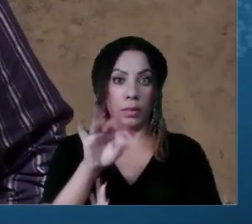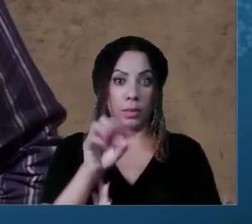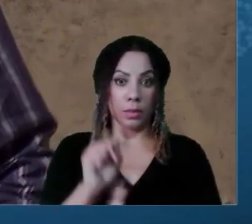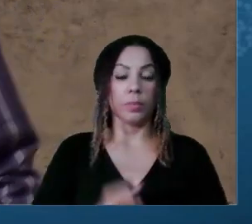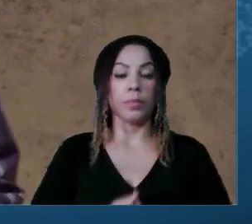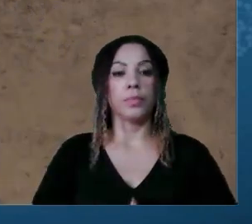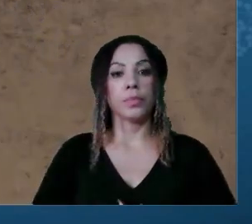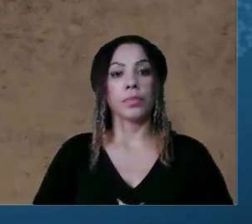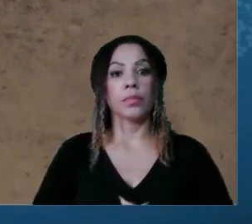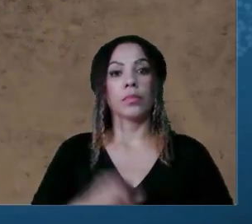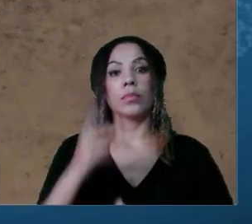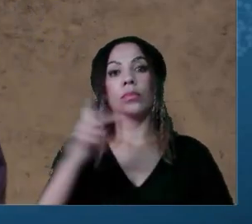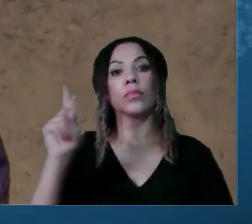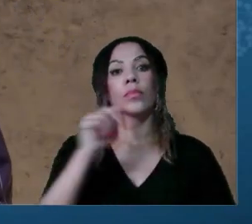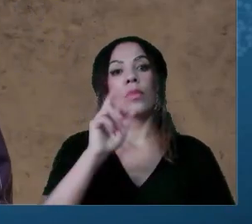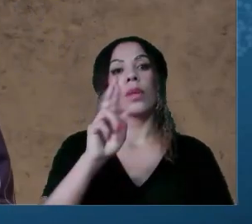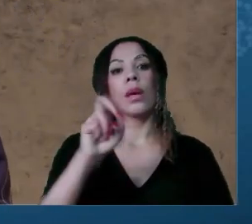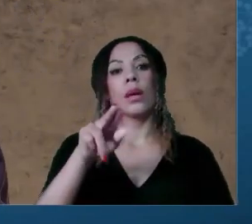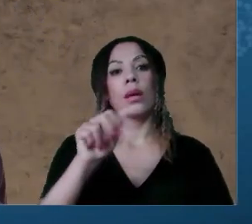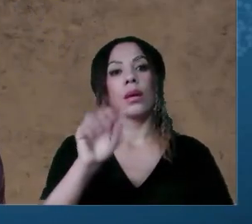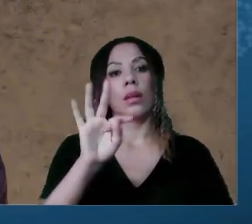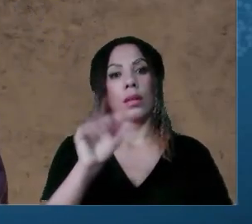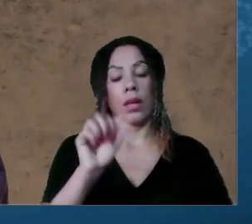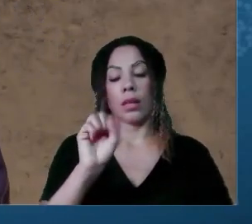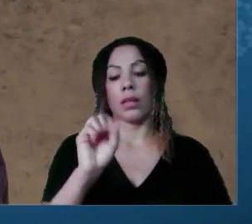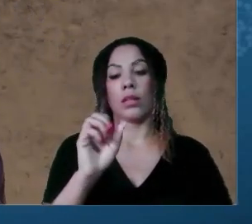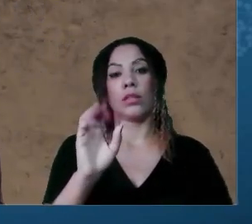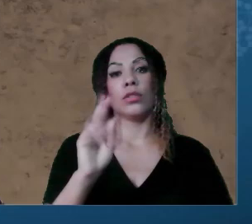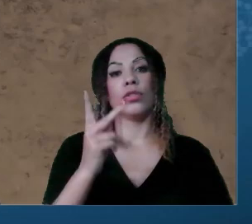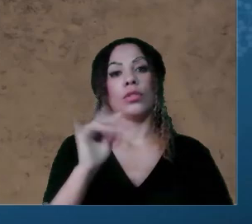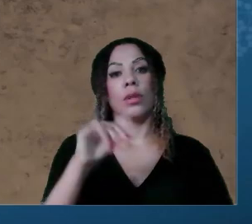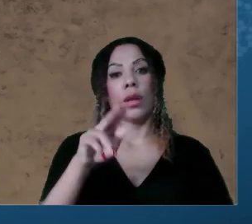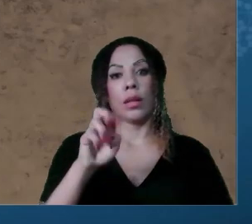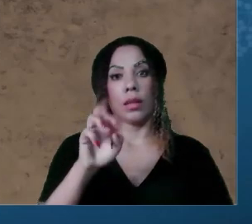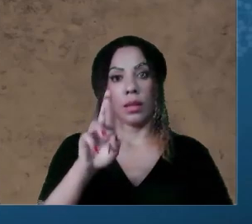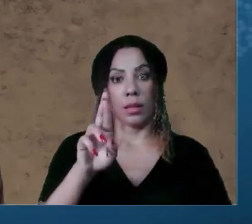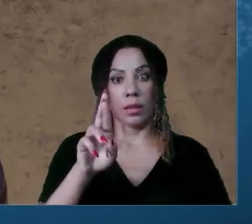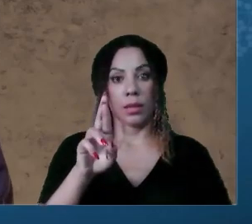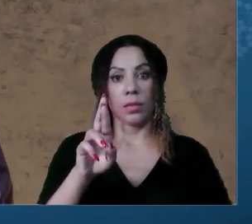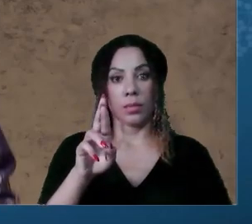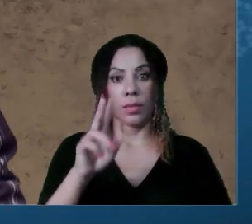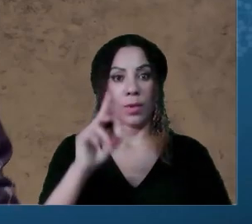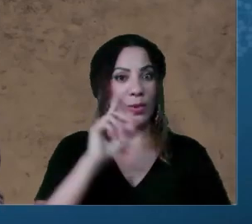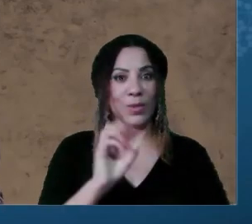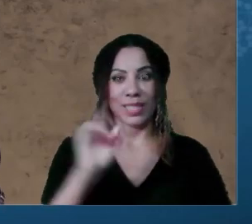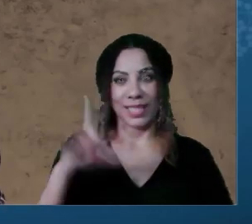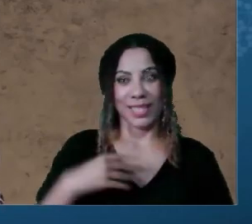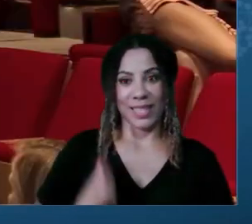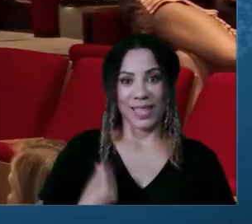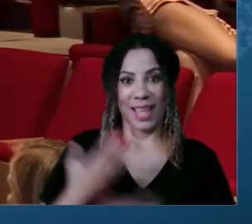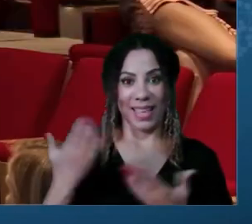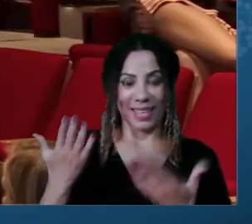da Renata Schmeider-Pivetta. I don't know if, não sei se ela está aí.